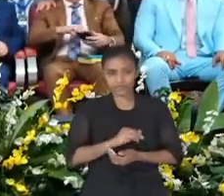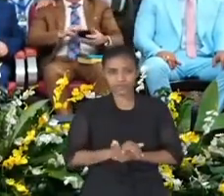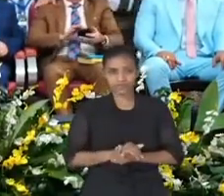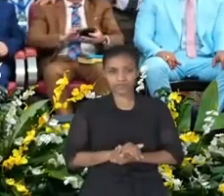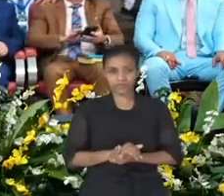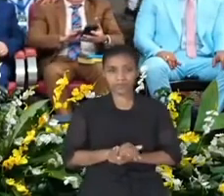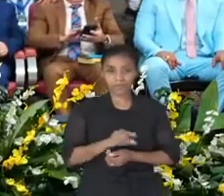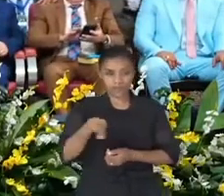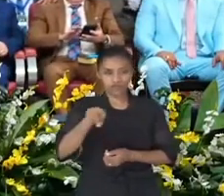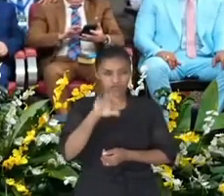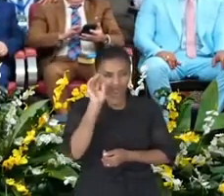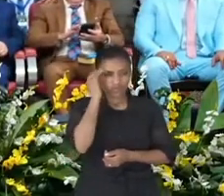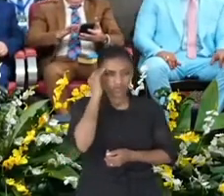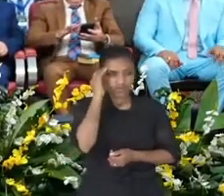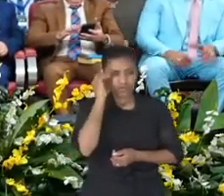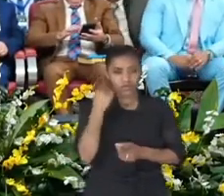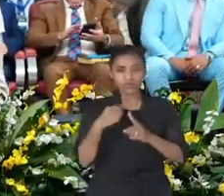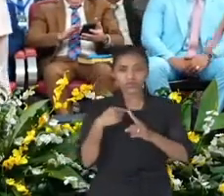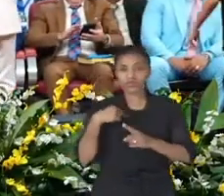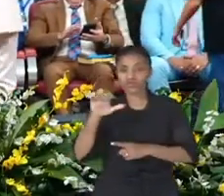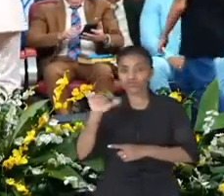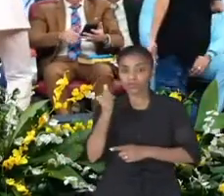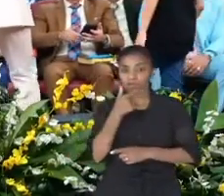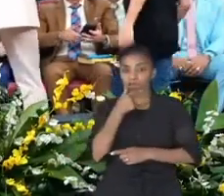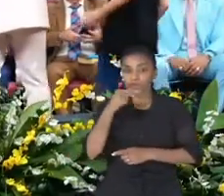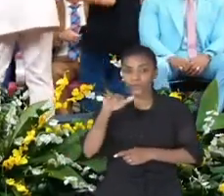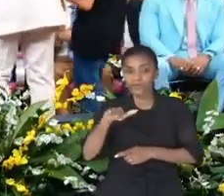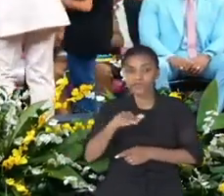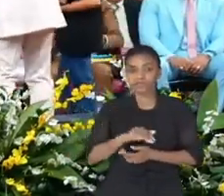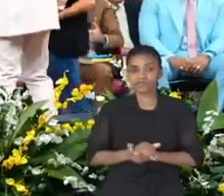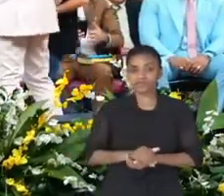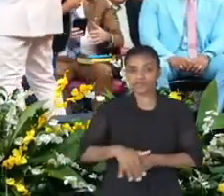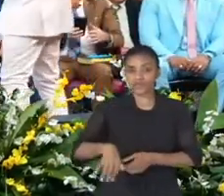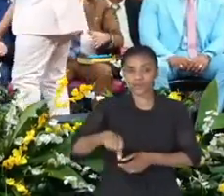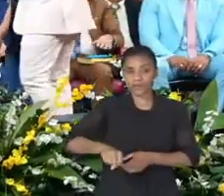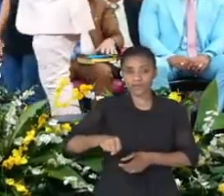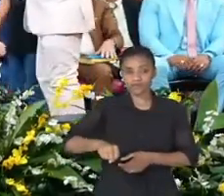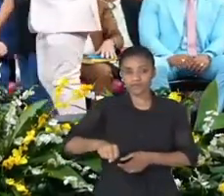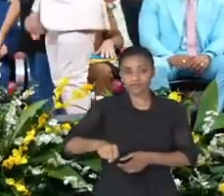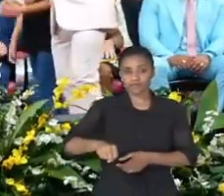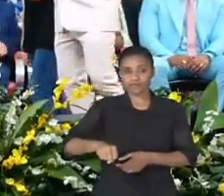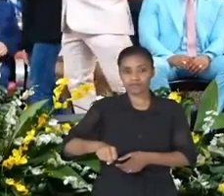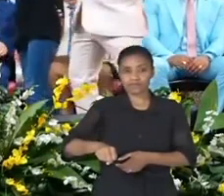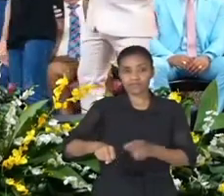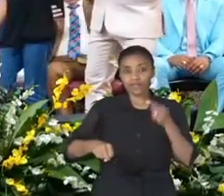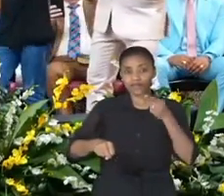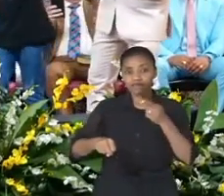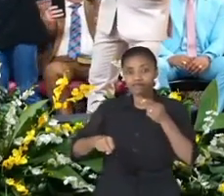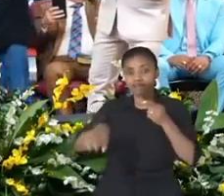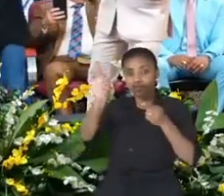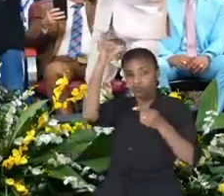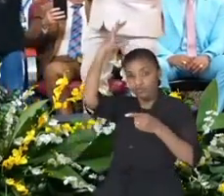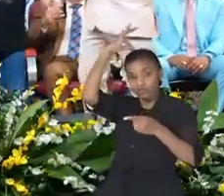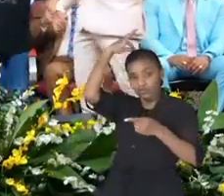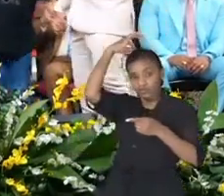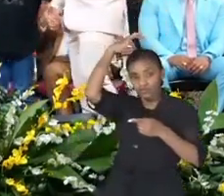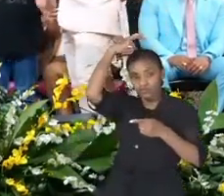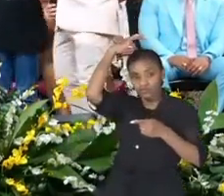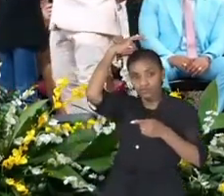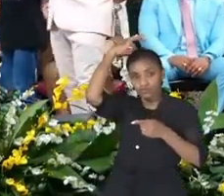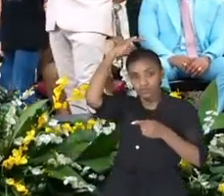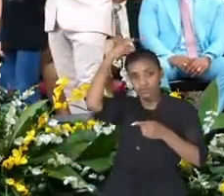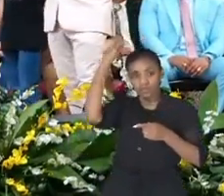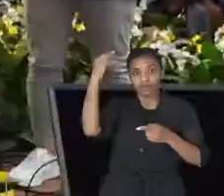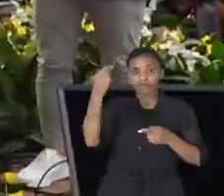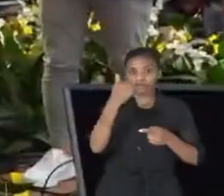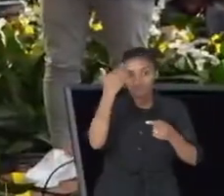Vocês já vão entender porque eu chamei ele. E não vão rir não, viu? Pega aqui na minha mão. Esse aqui é o Espírito Santo. E